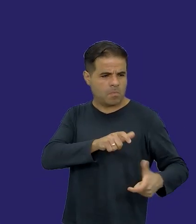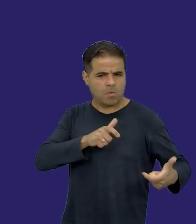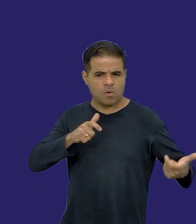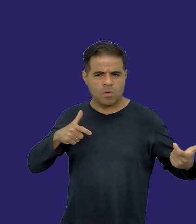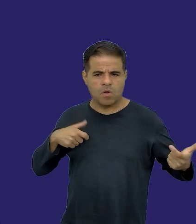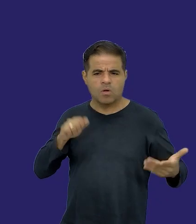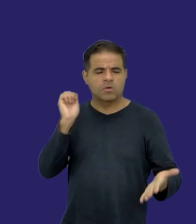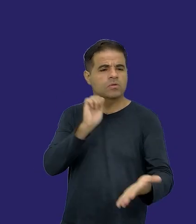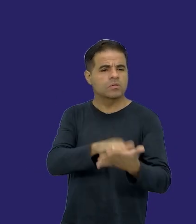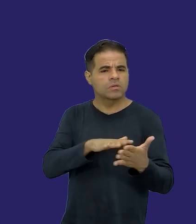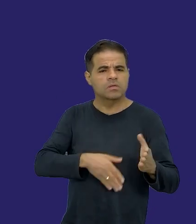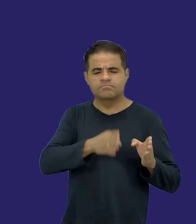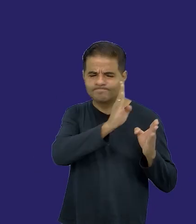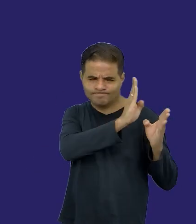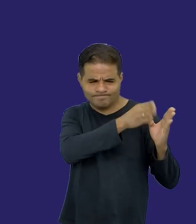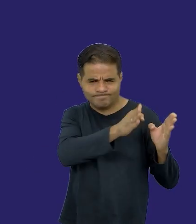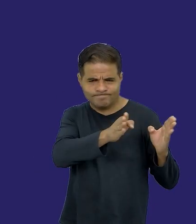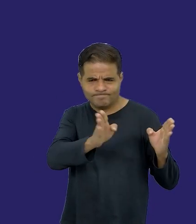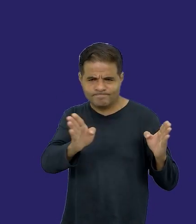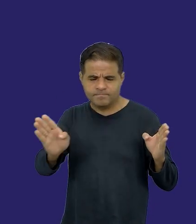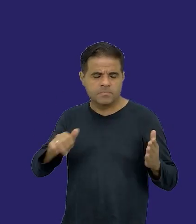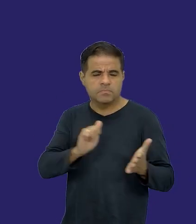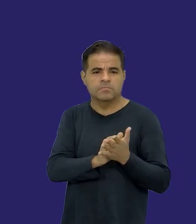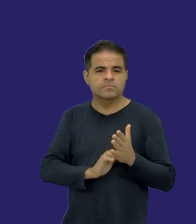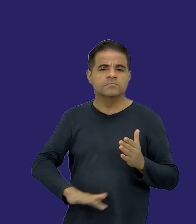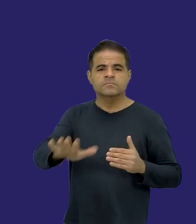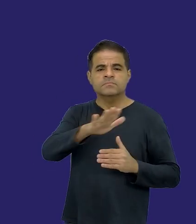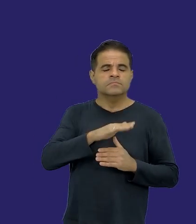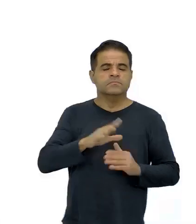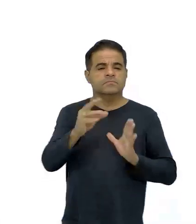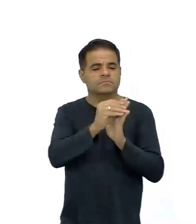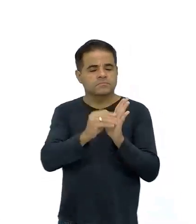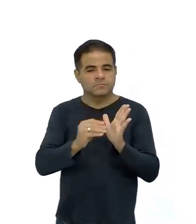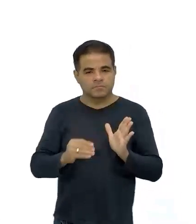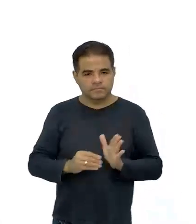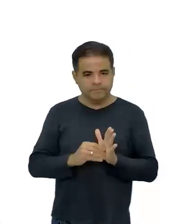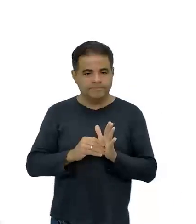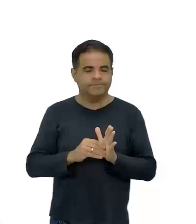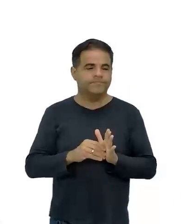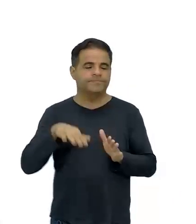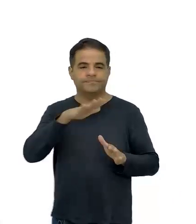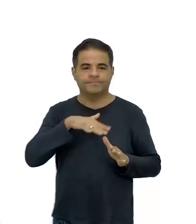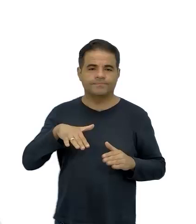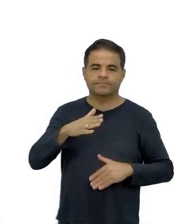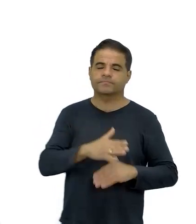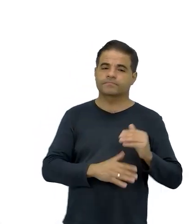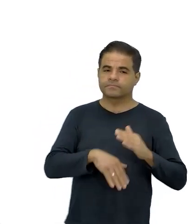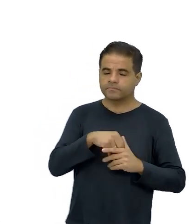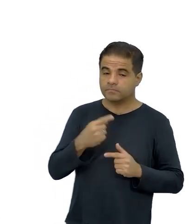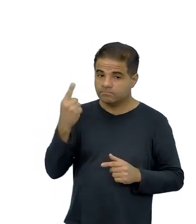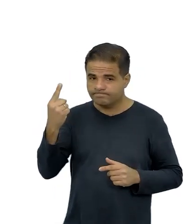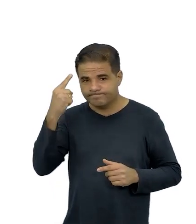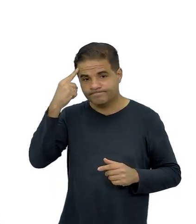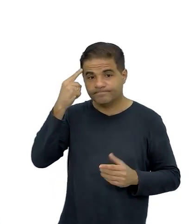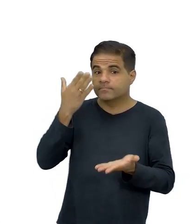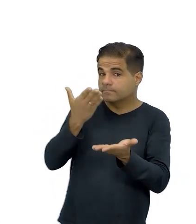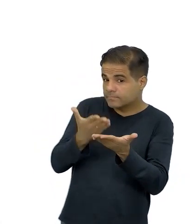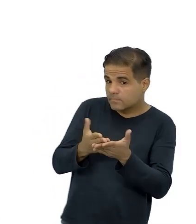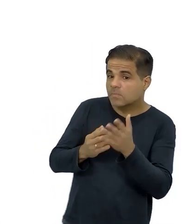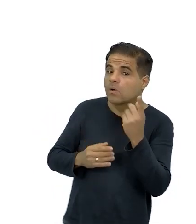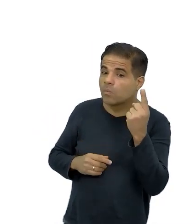essa sequência e as atividades que as compõem. Bem,